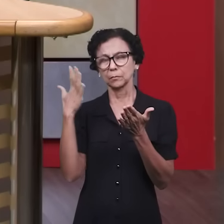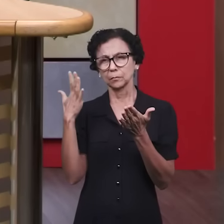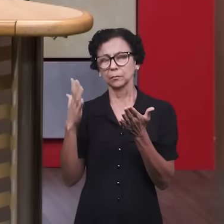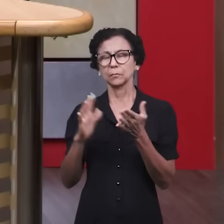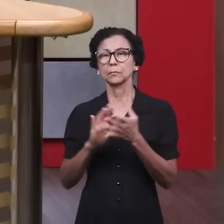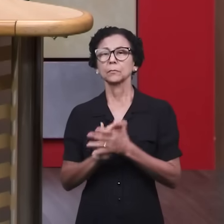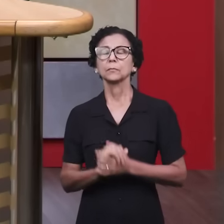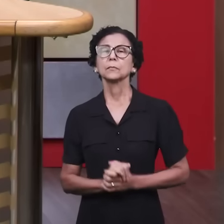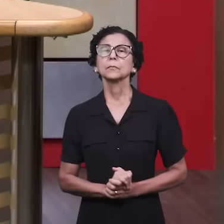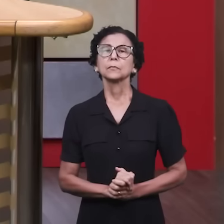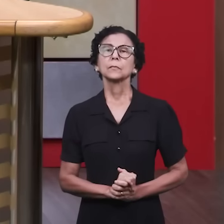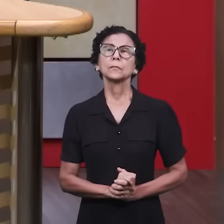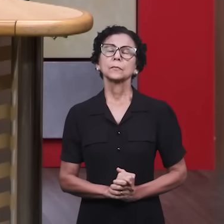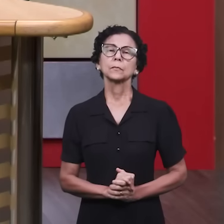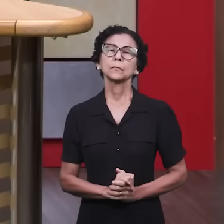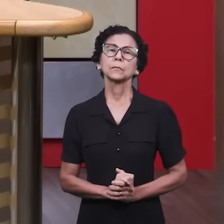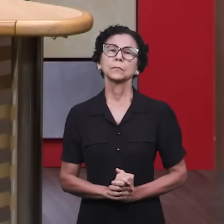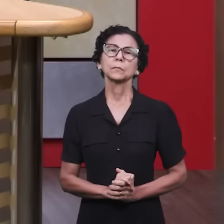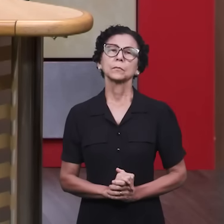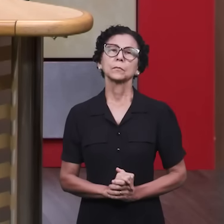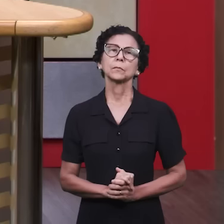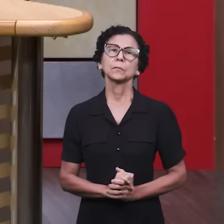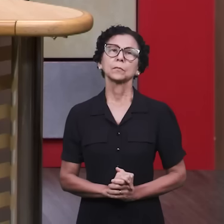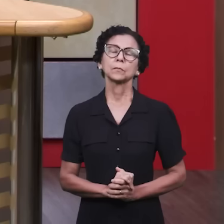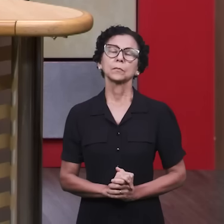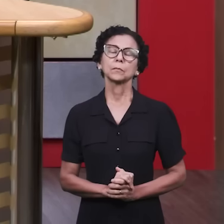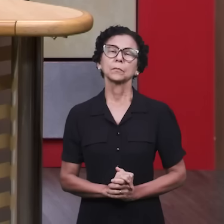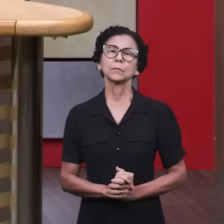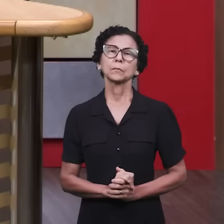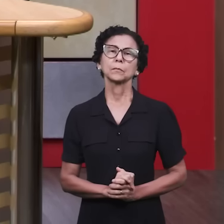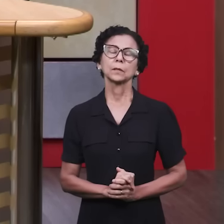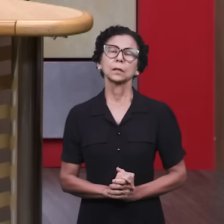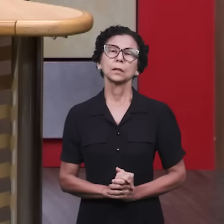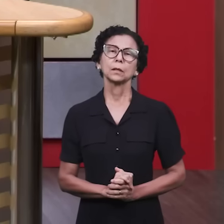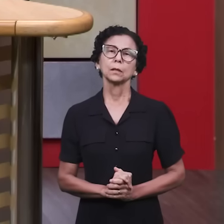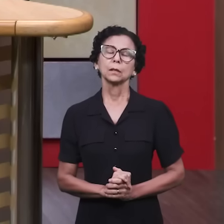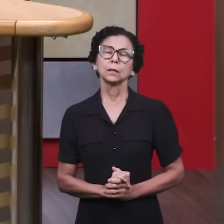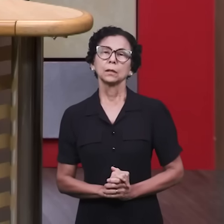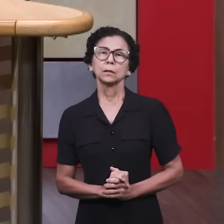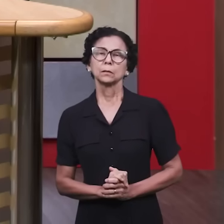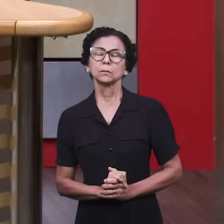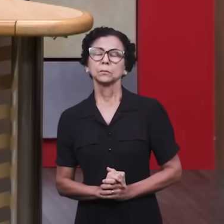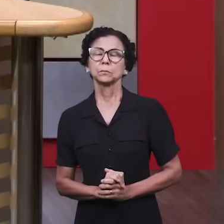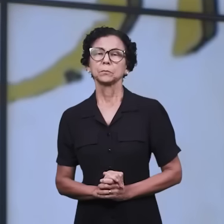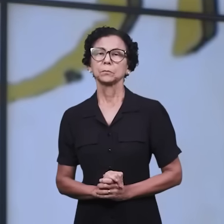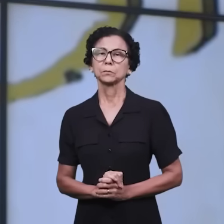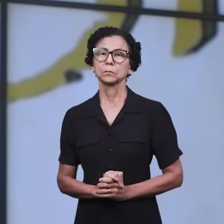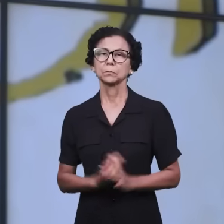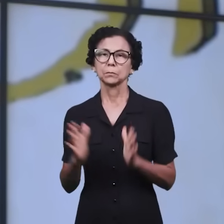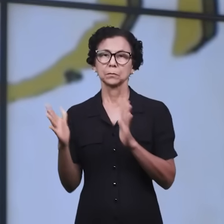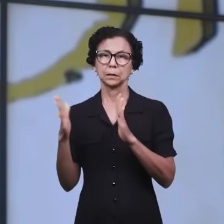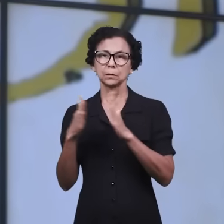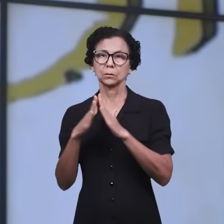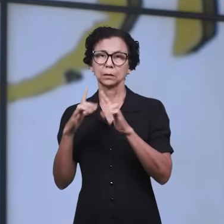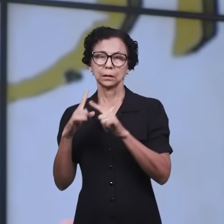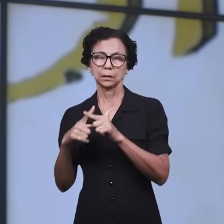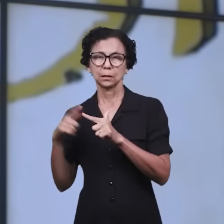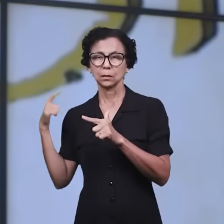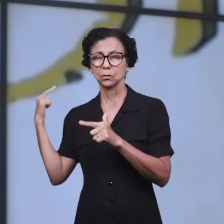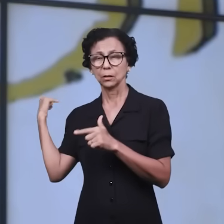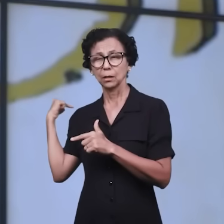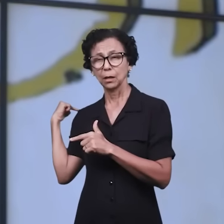aquilo, a gente observa, só fazendo um parênteses, Amadeu, que em toda a jornada da igreja, toda a oposição foi contra a